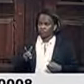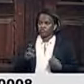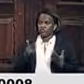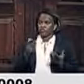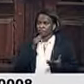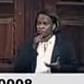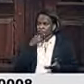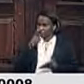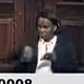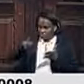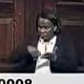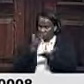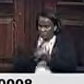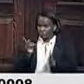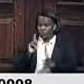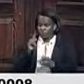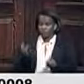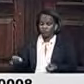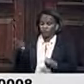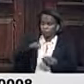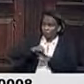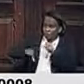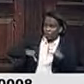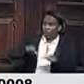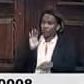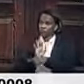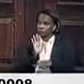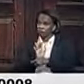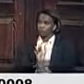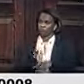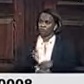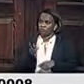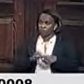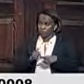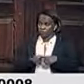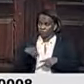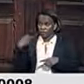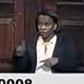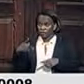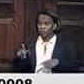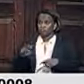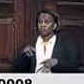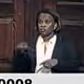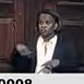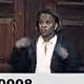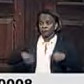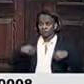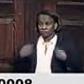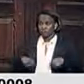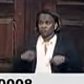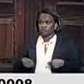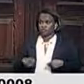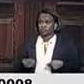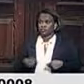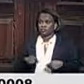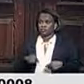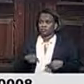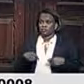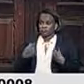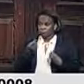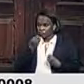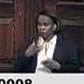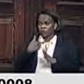invés de extinguir, ao contrário, prestigiar, porque deles é que nós dependemos para a